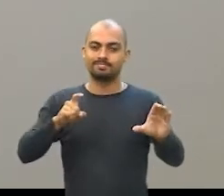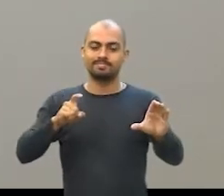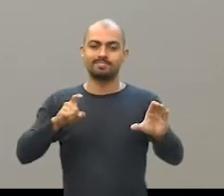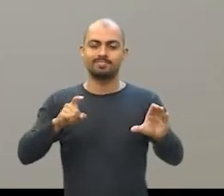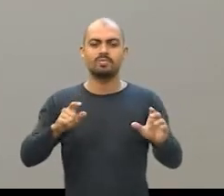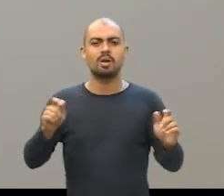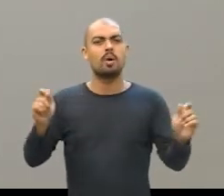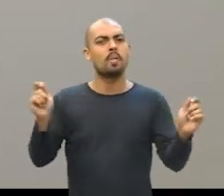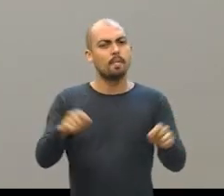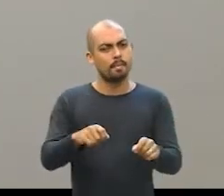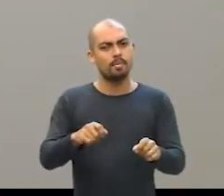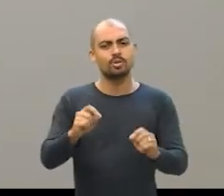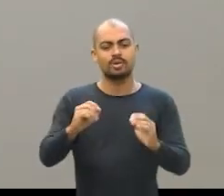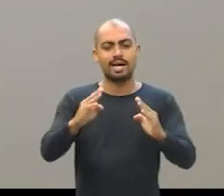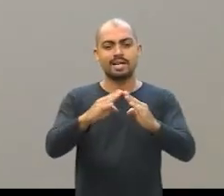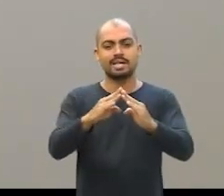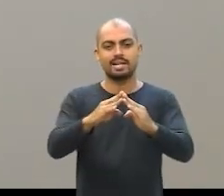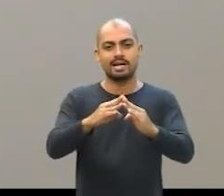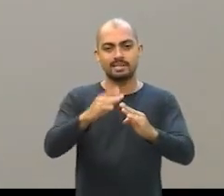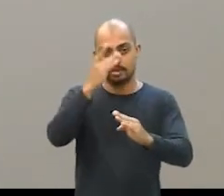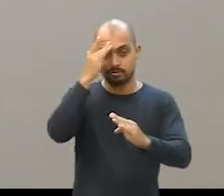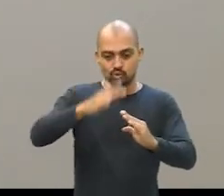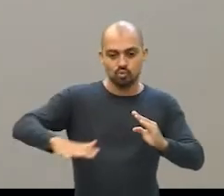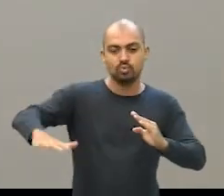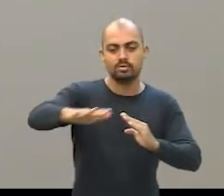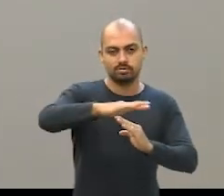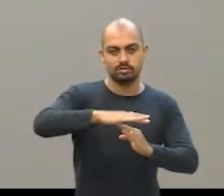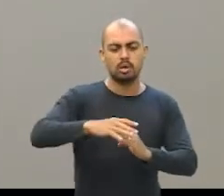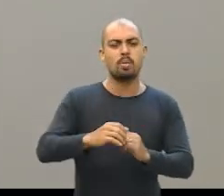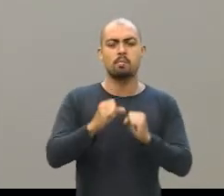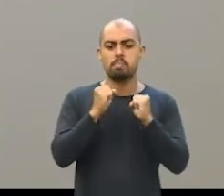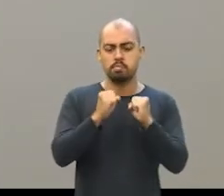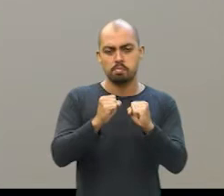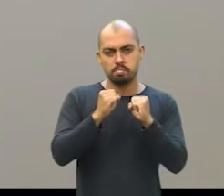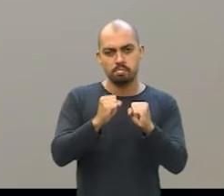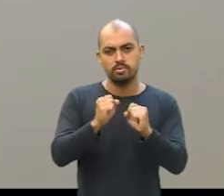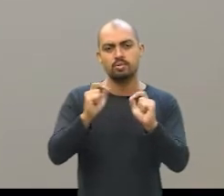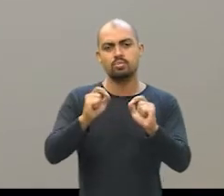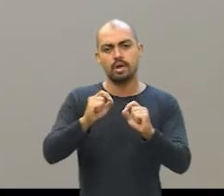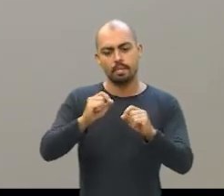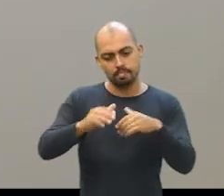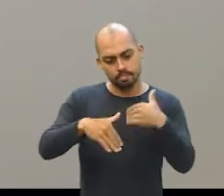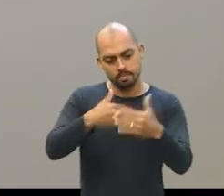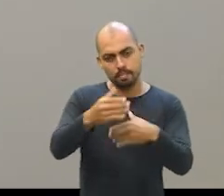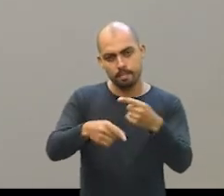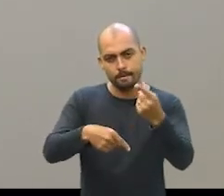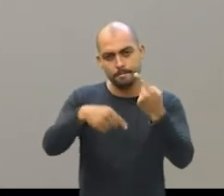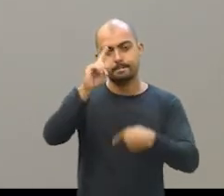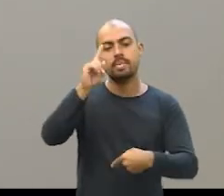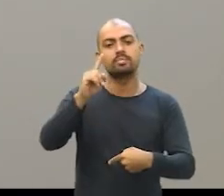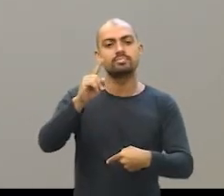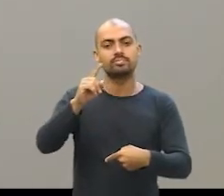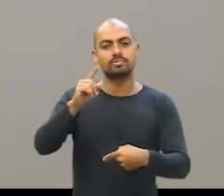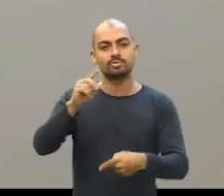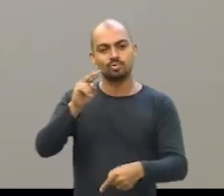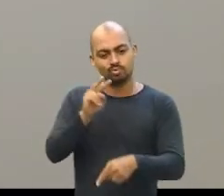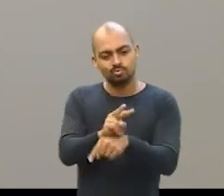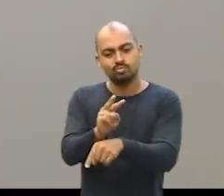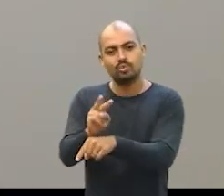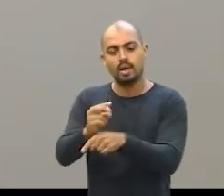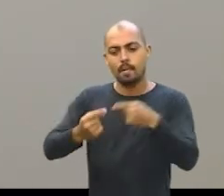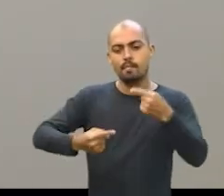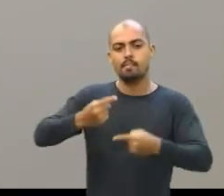independência e, de fato, seja a casa do povo. E podemos constituir um campo progressista